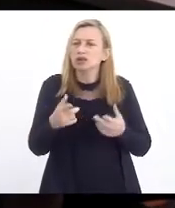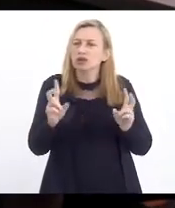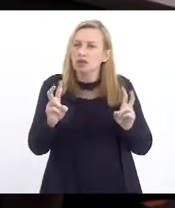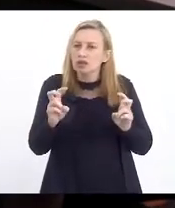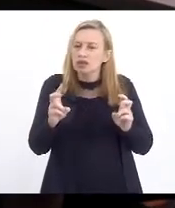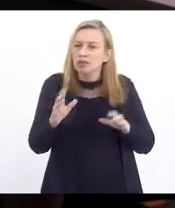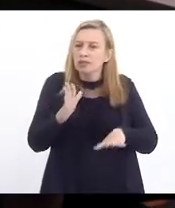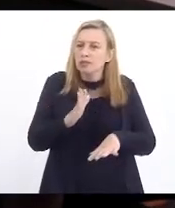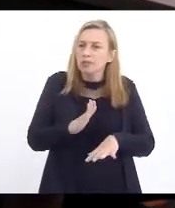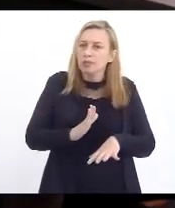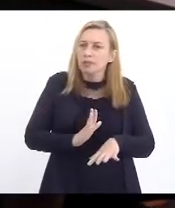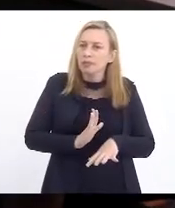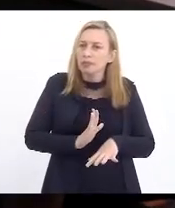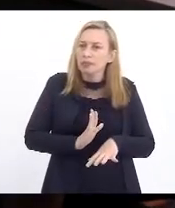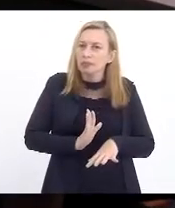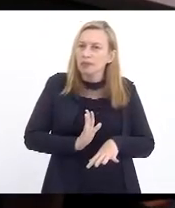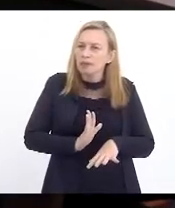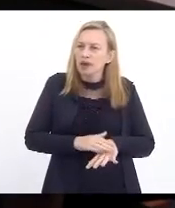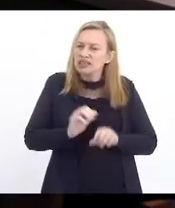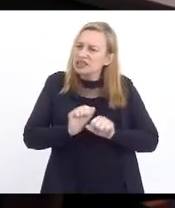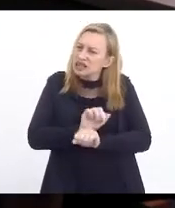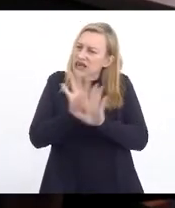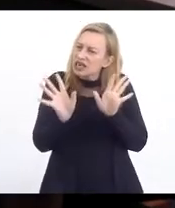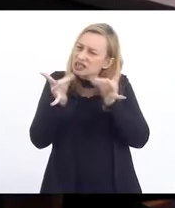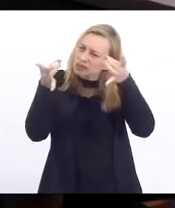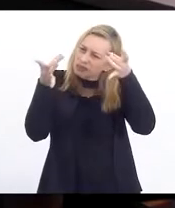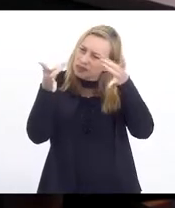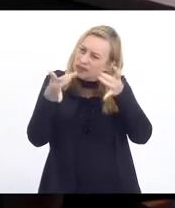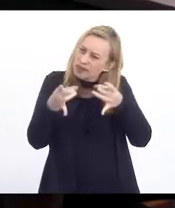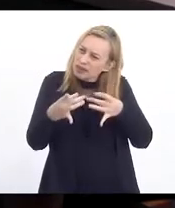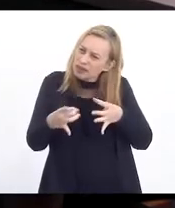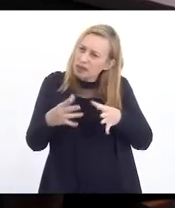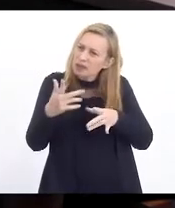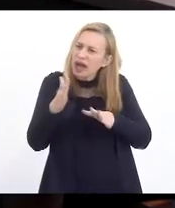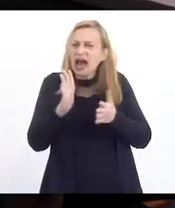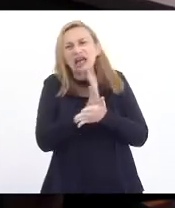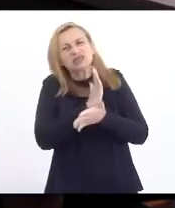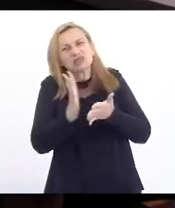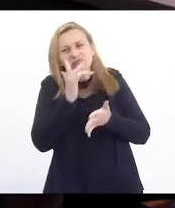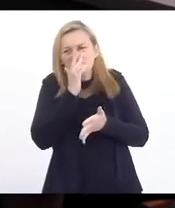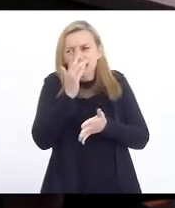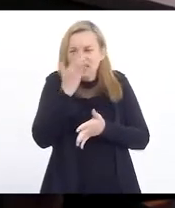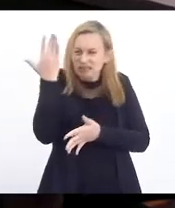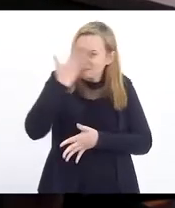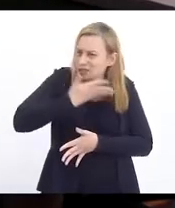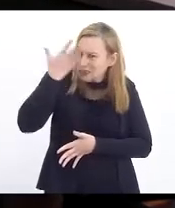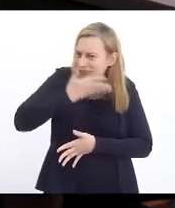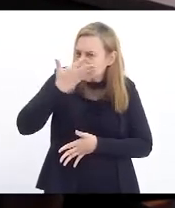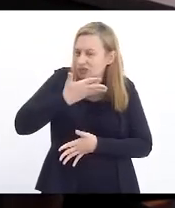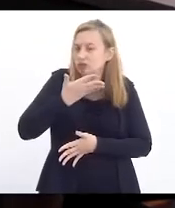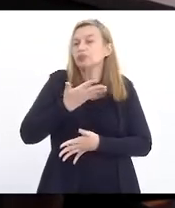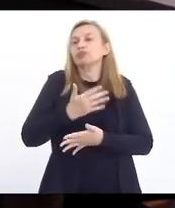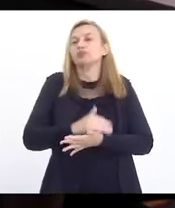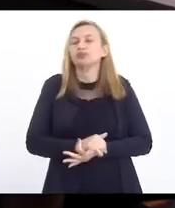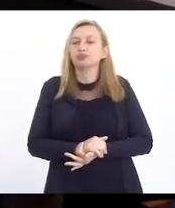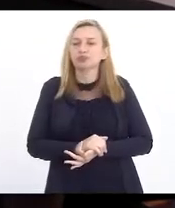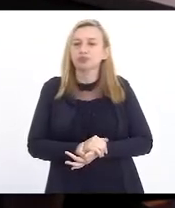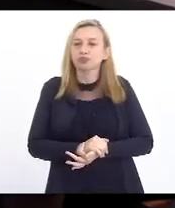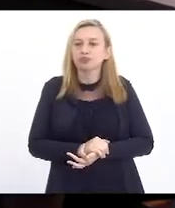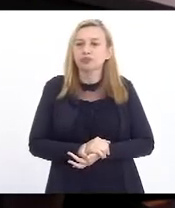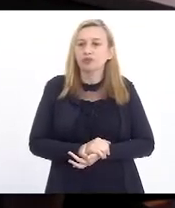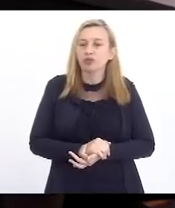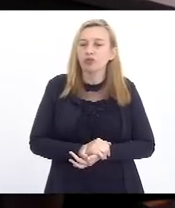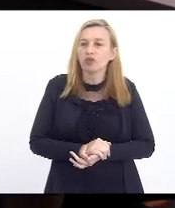mais luz nos detalhes que às vezes se tornam invisíveis ou são invisibilizados, né? Como